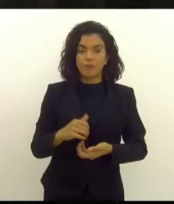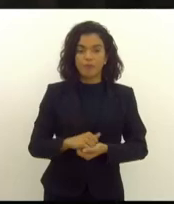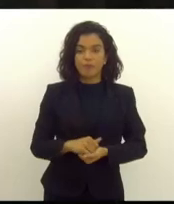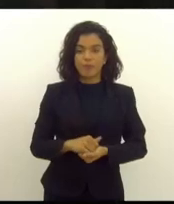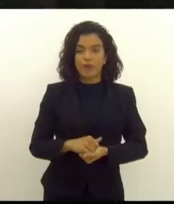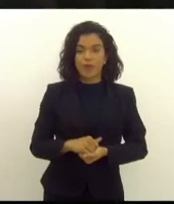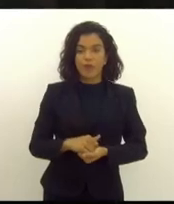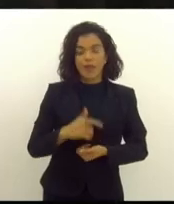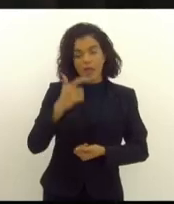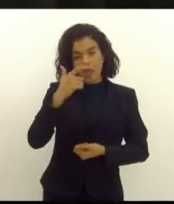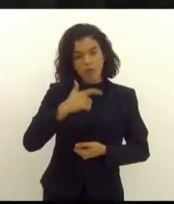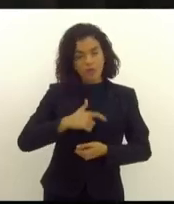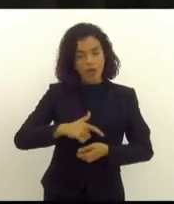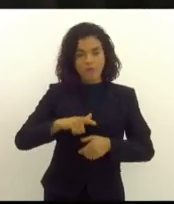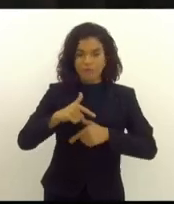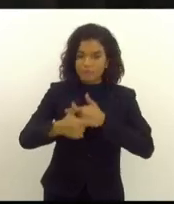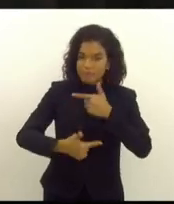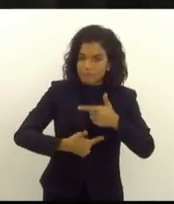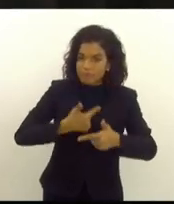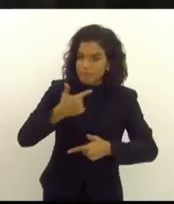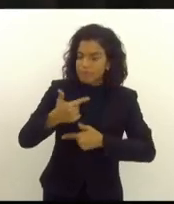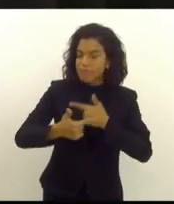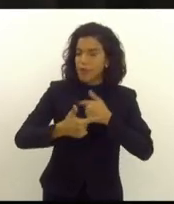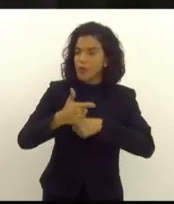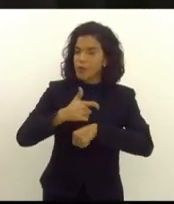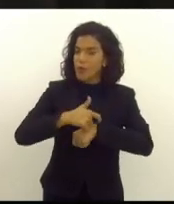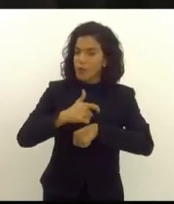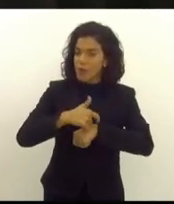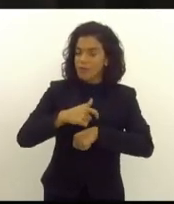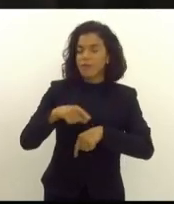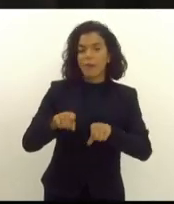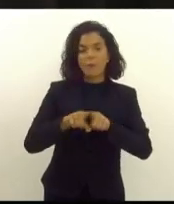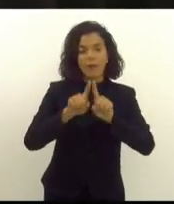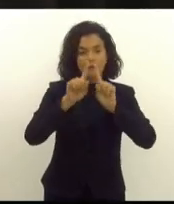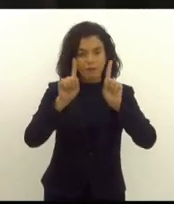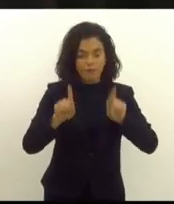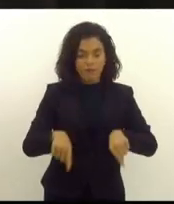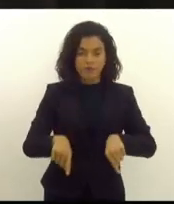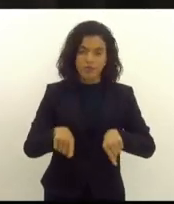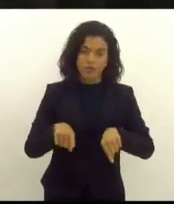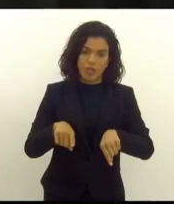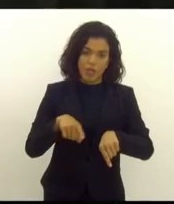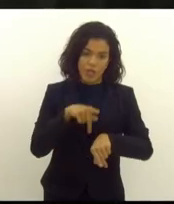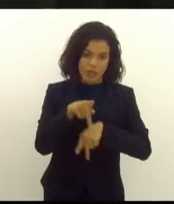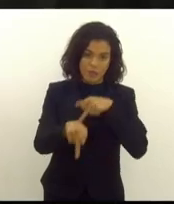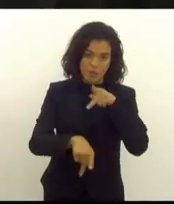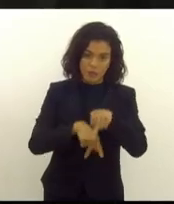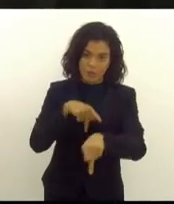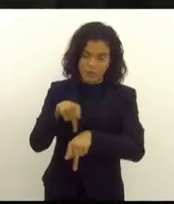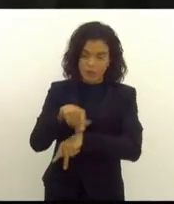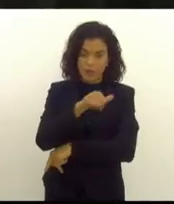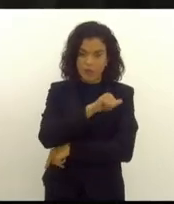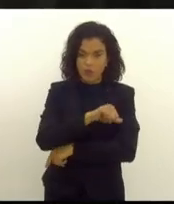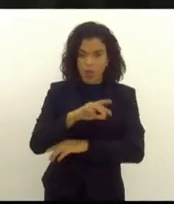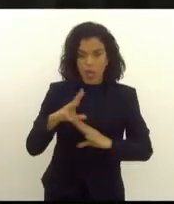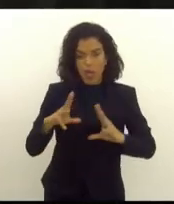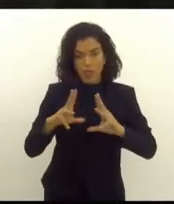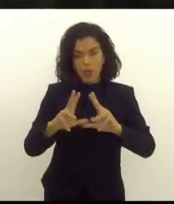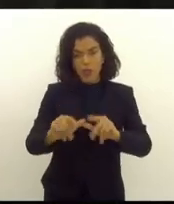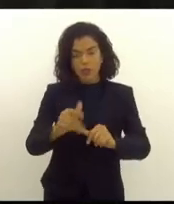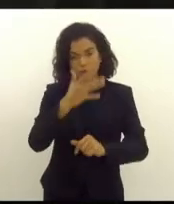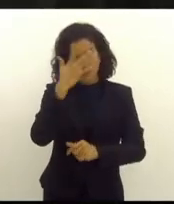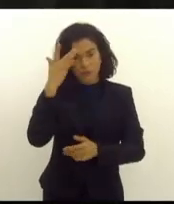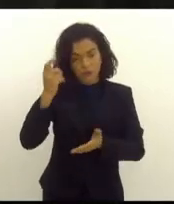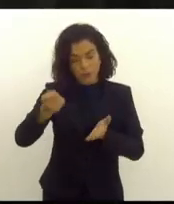de estar cumprindo dever e como servidora do Povo Fluminense a todos esses que assinam